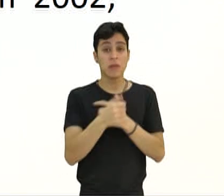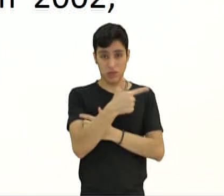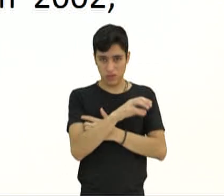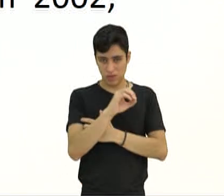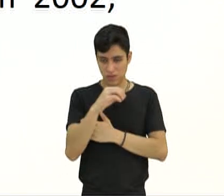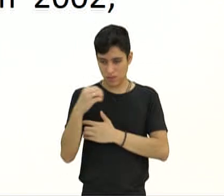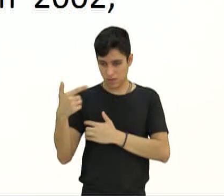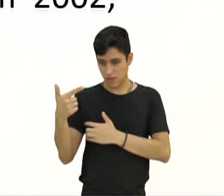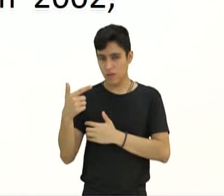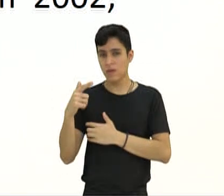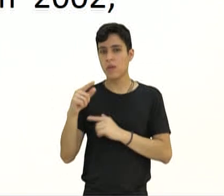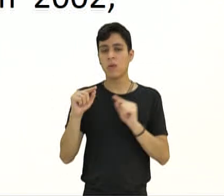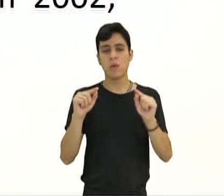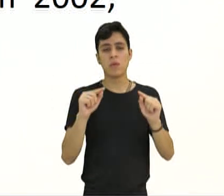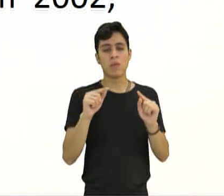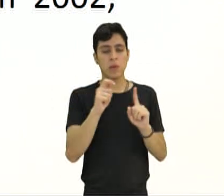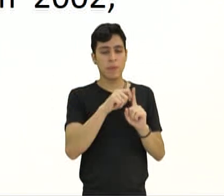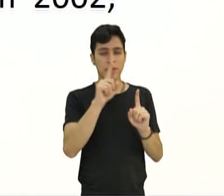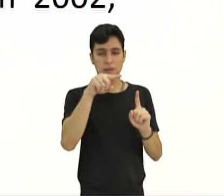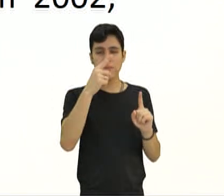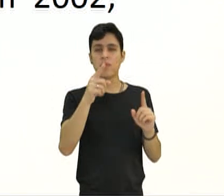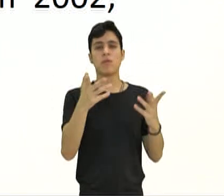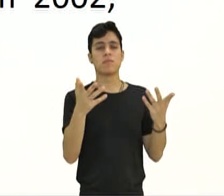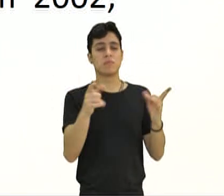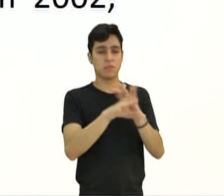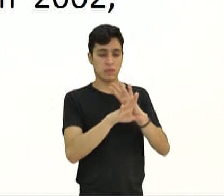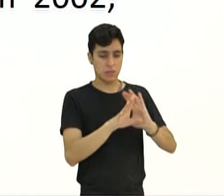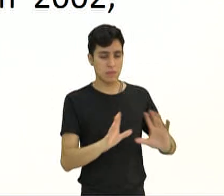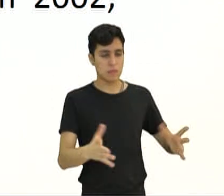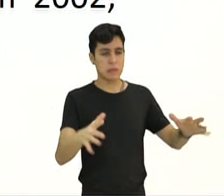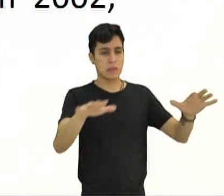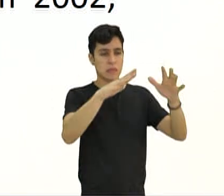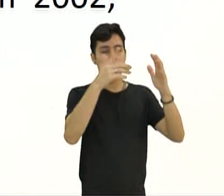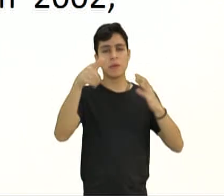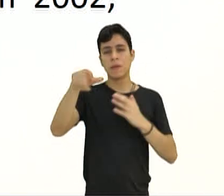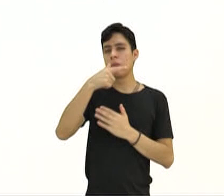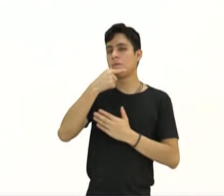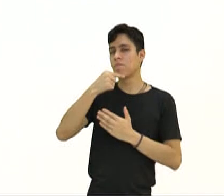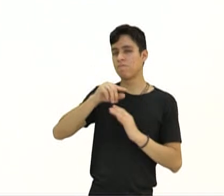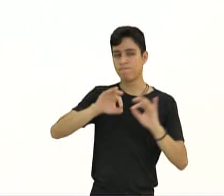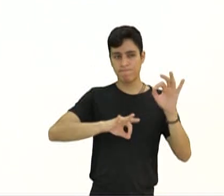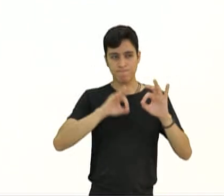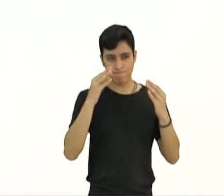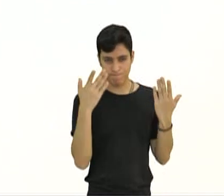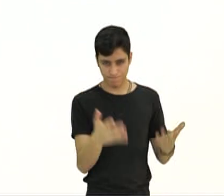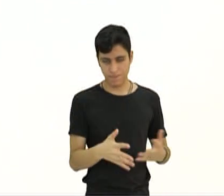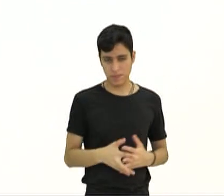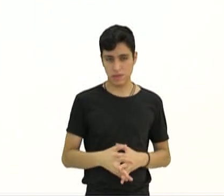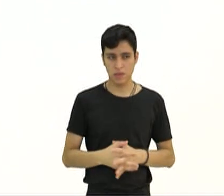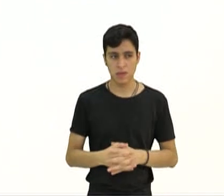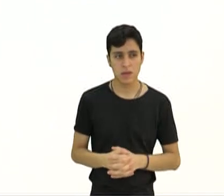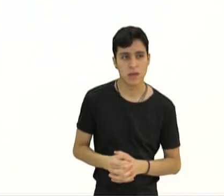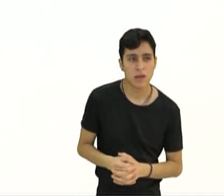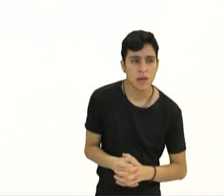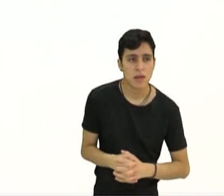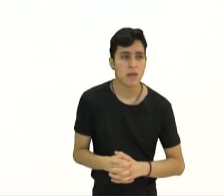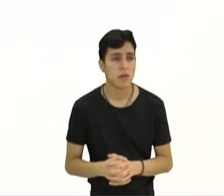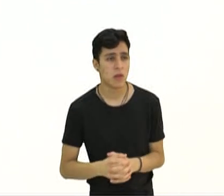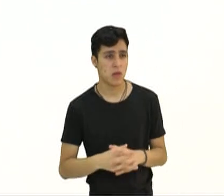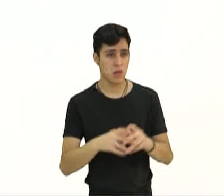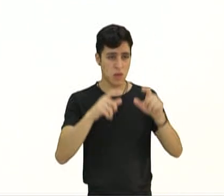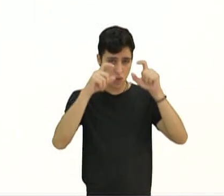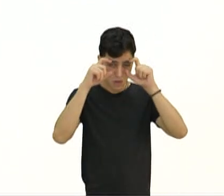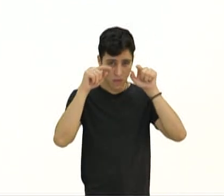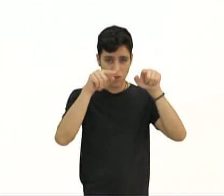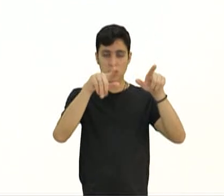em que o monumento foi inaugurado pelo artista plástico Léo Santana. Os óculos de Drummond também já